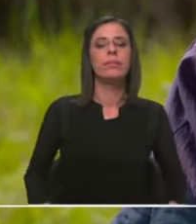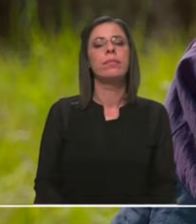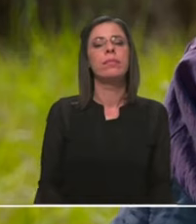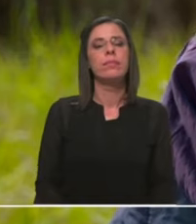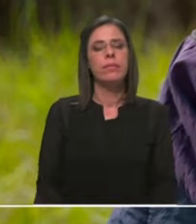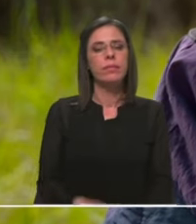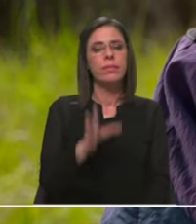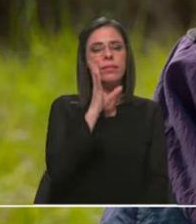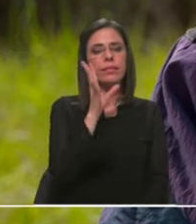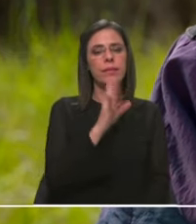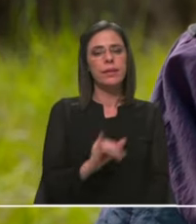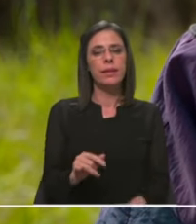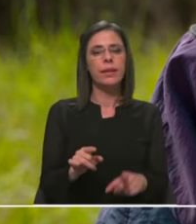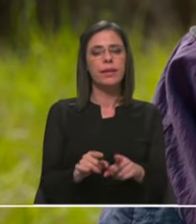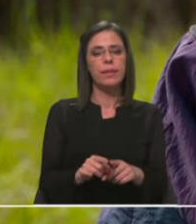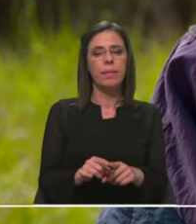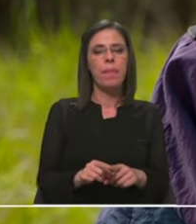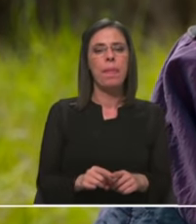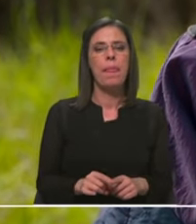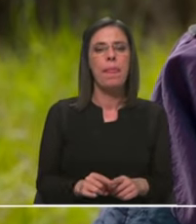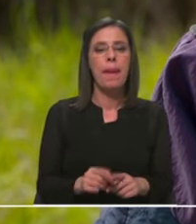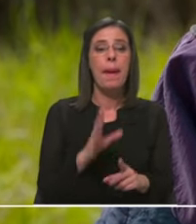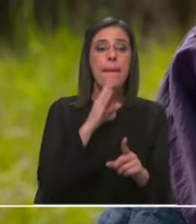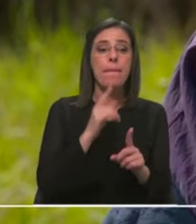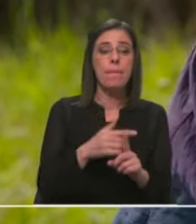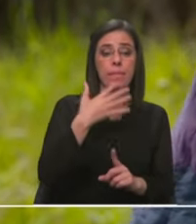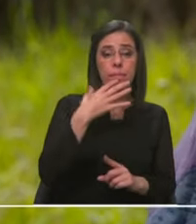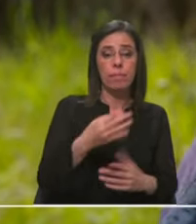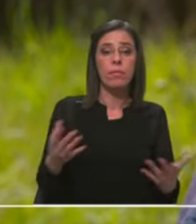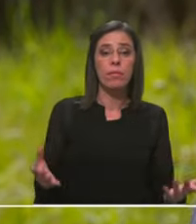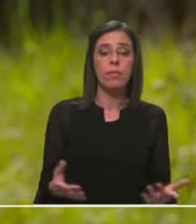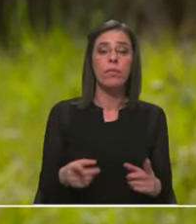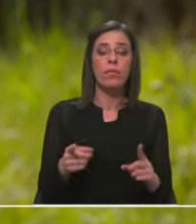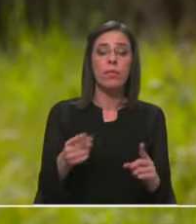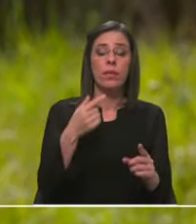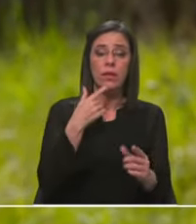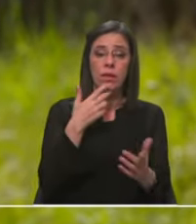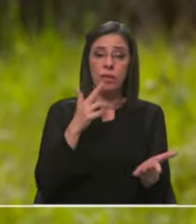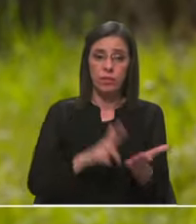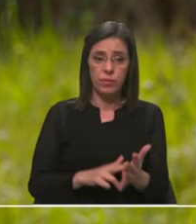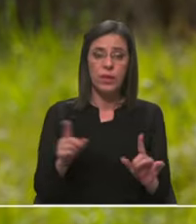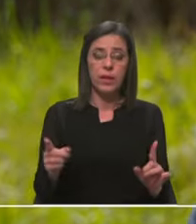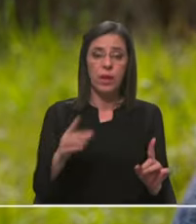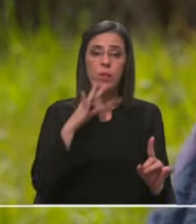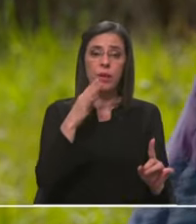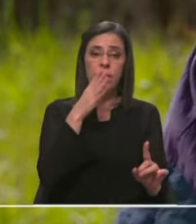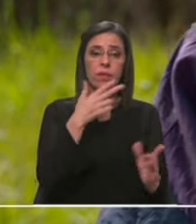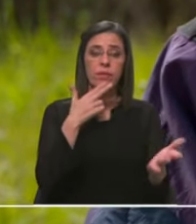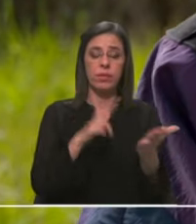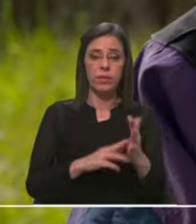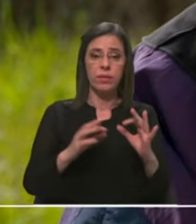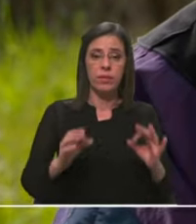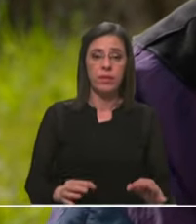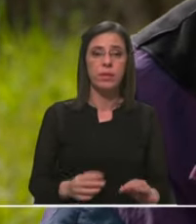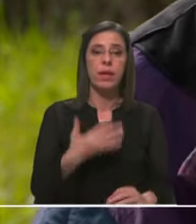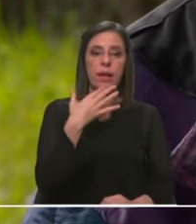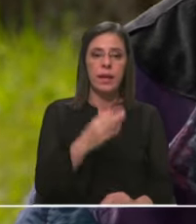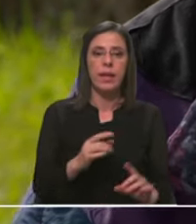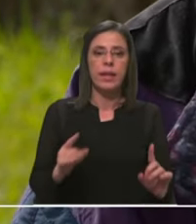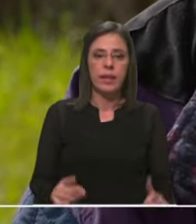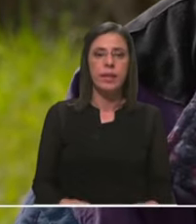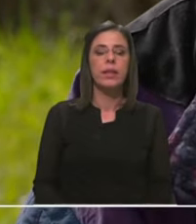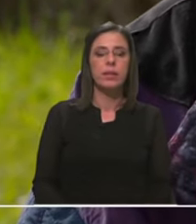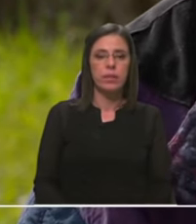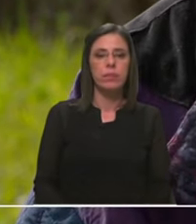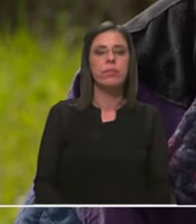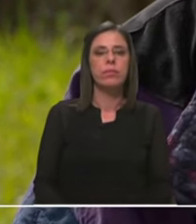sentaram fazer a mãe acredito que aí O Fernando falou a verdade falou a verdade acredito